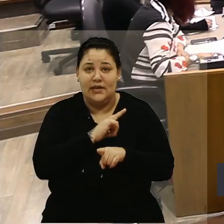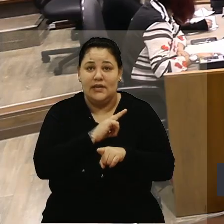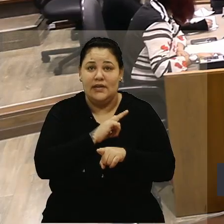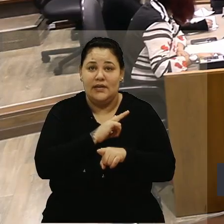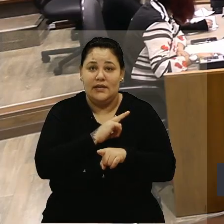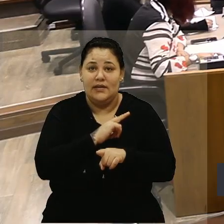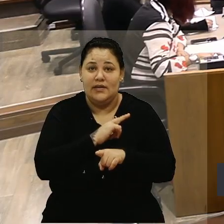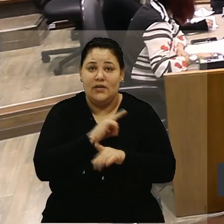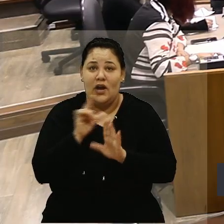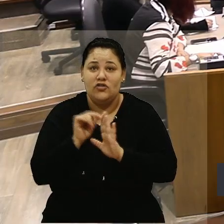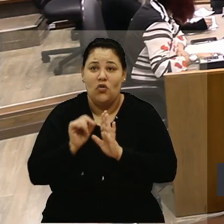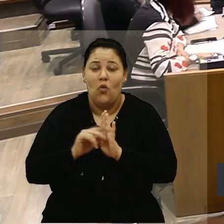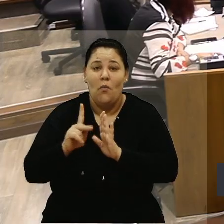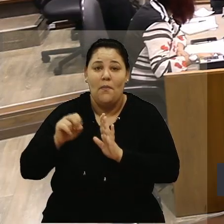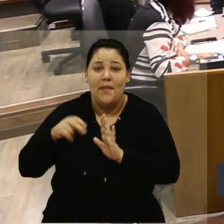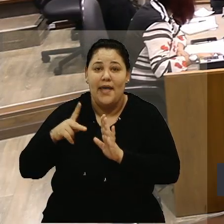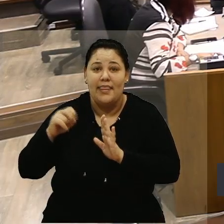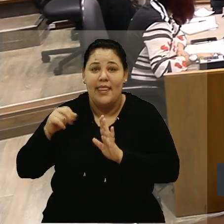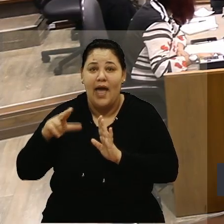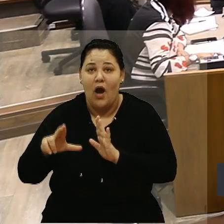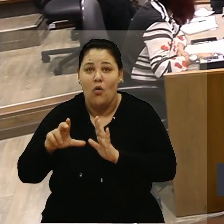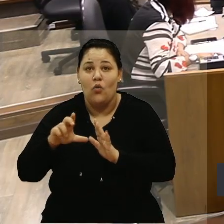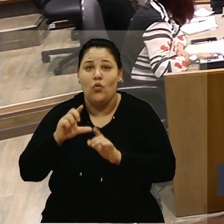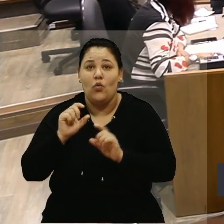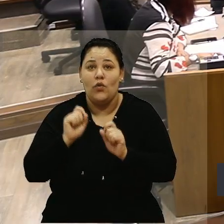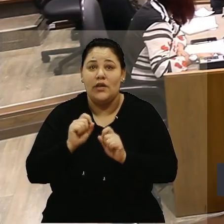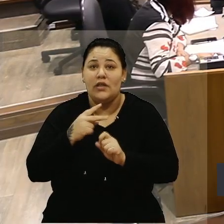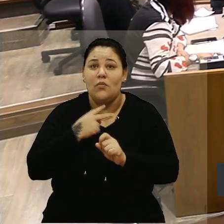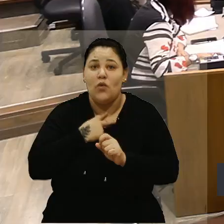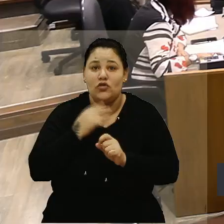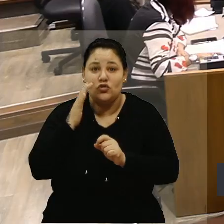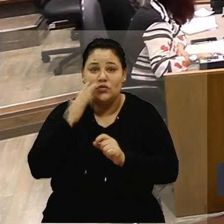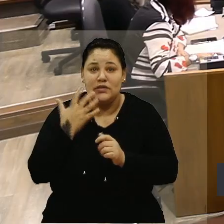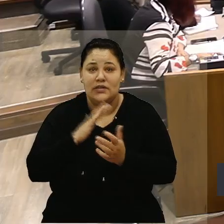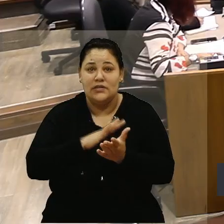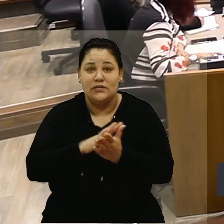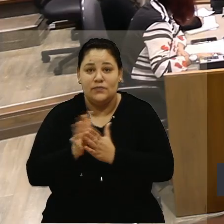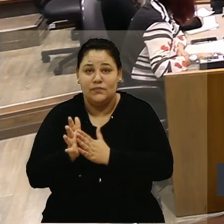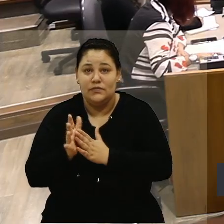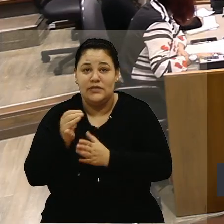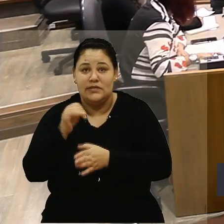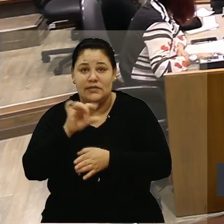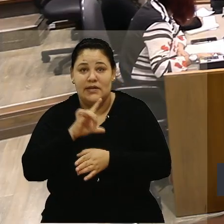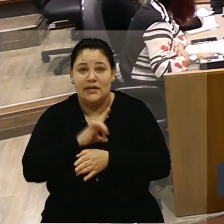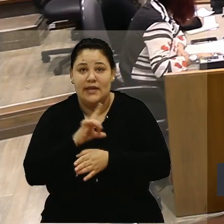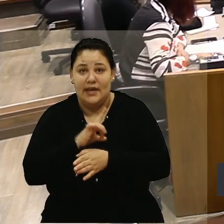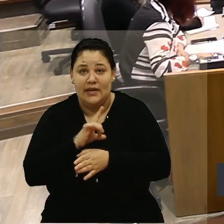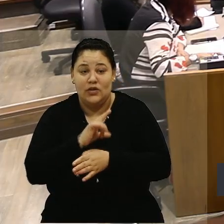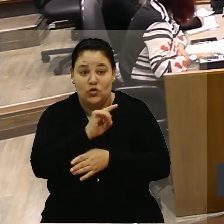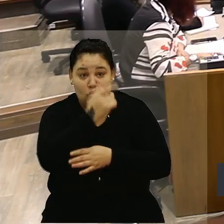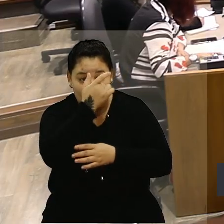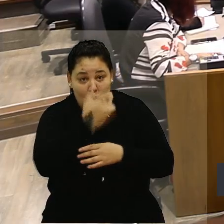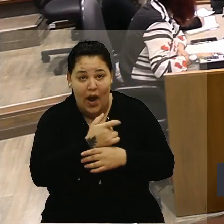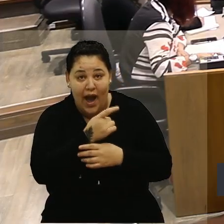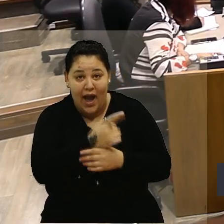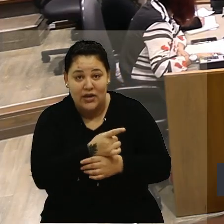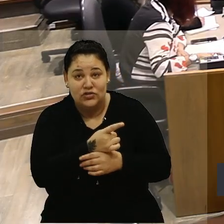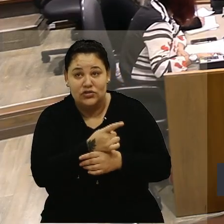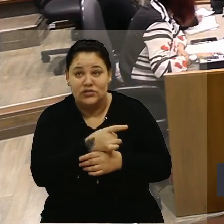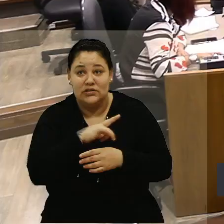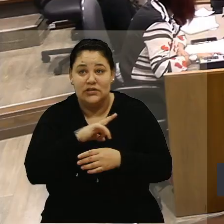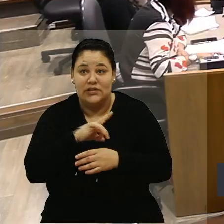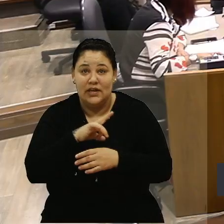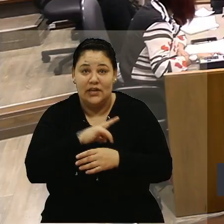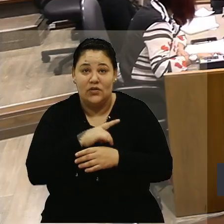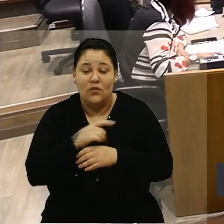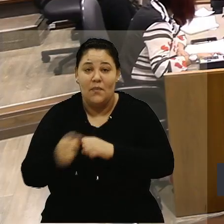uma coisa, que não pode haver uma discriminação. Se tem exclusivamente uma questão de que o senhor acha que há uma fraude no